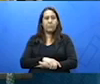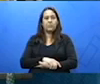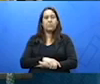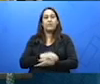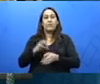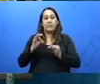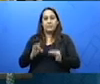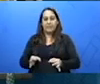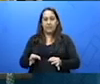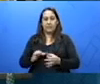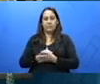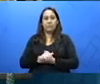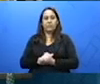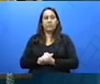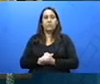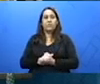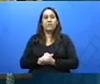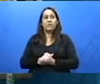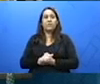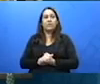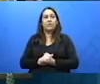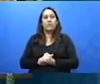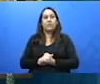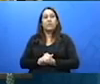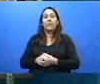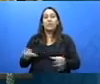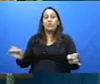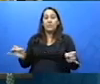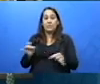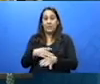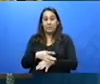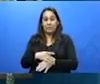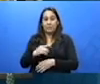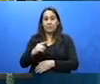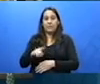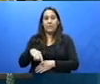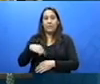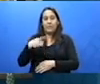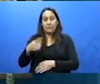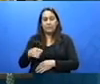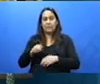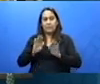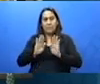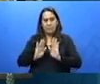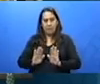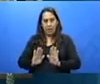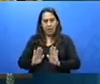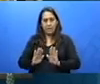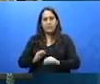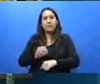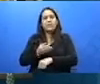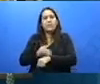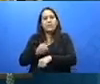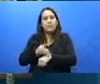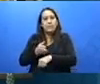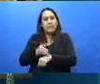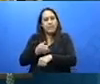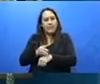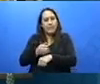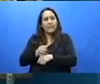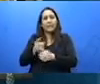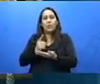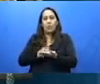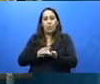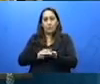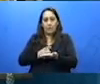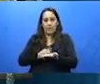Certo? E assim nós terminamos. Depois você dá um pause e tenta fazer.